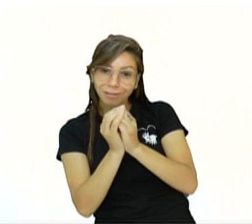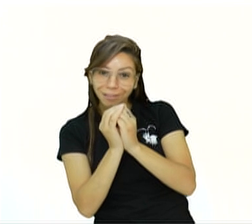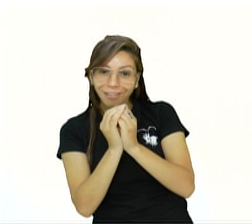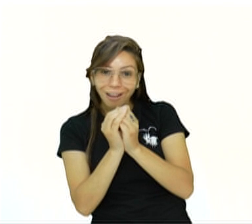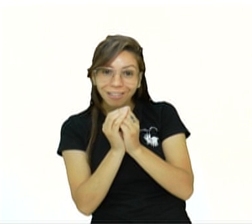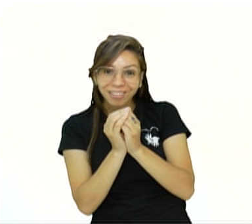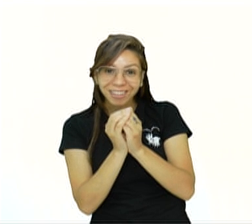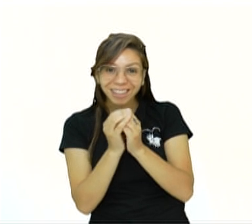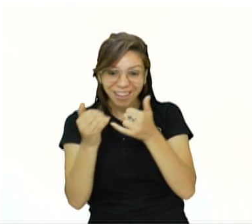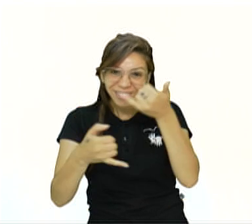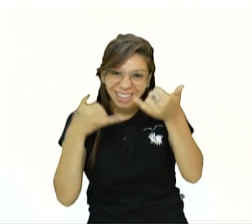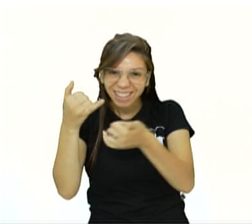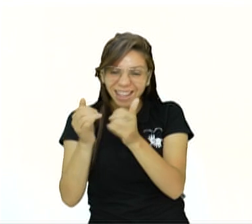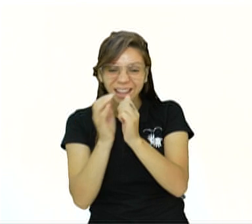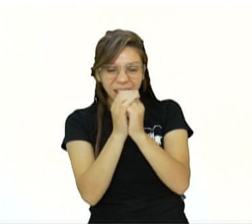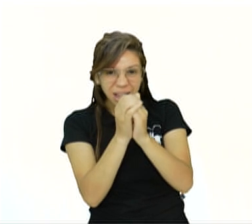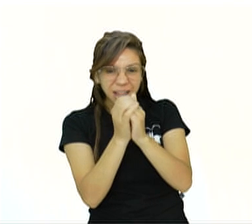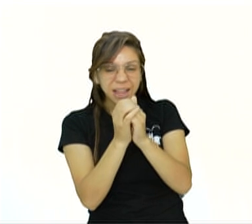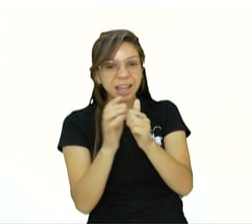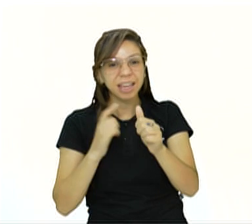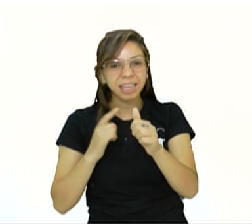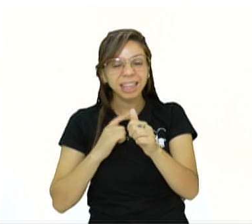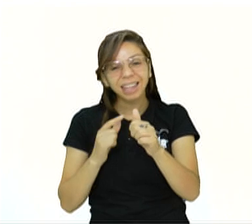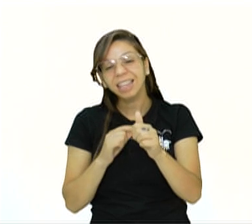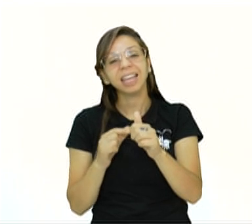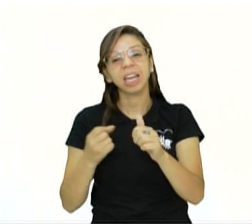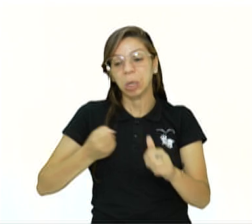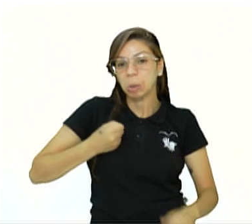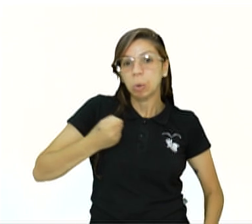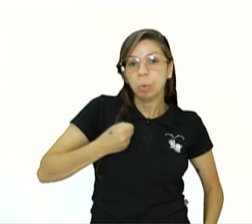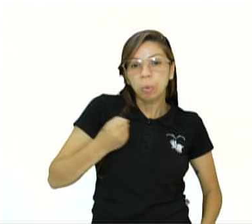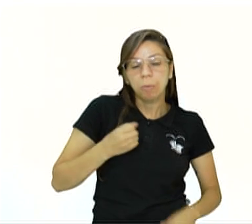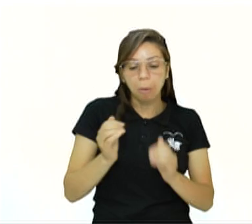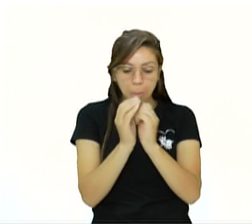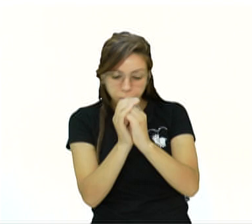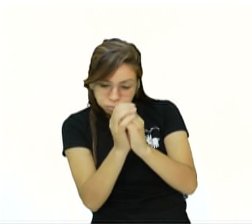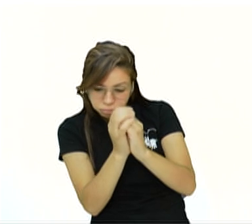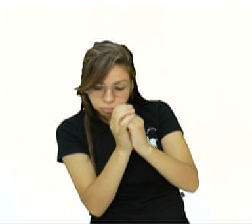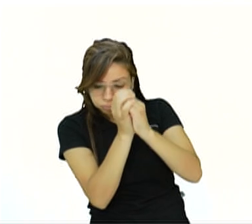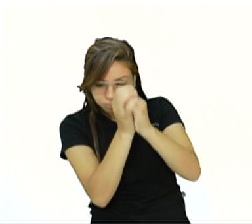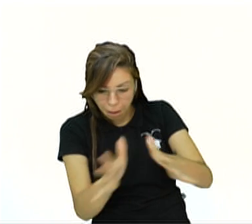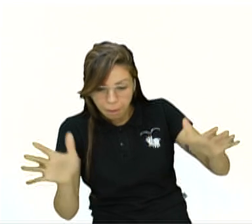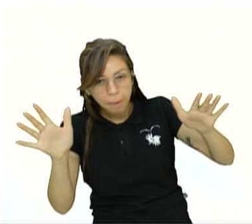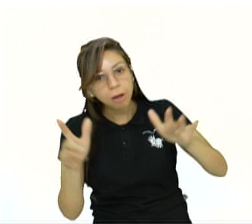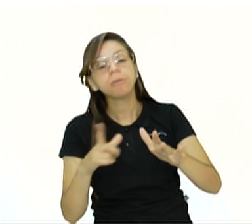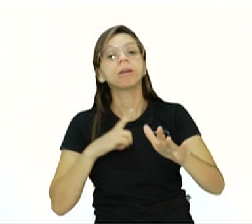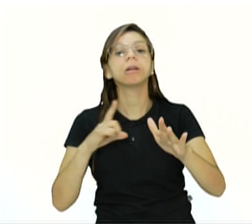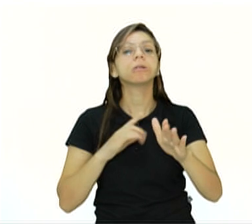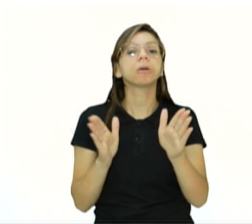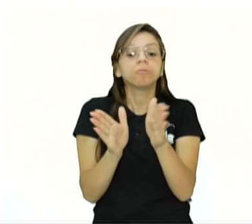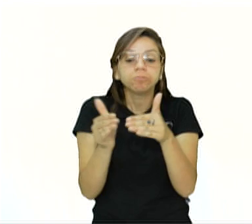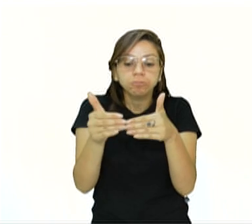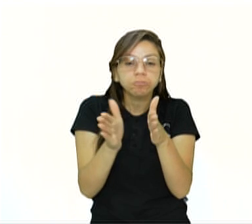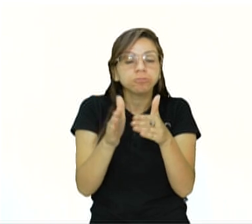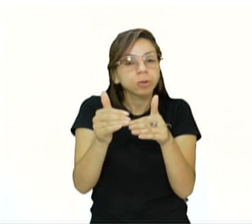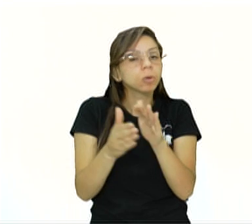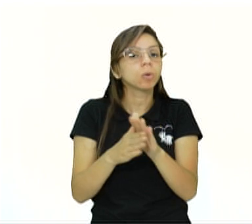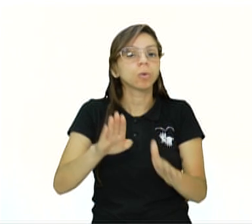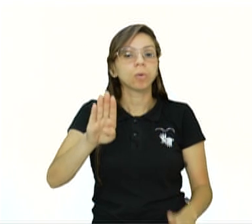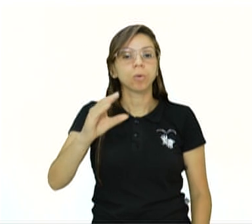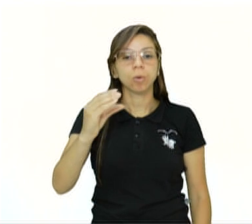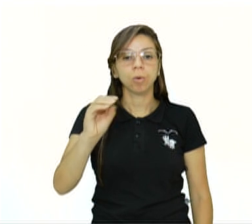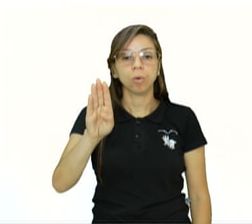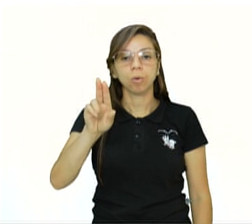dados de jogos que tem vários números que a gente joga ali. Esse daí tem o formato de um cubo. Vamos montar ele